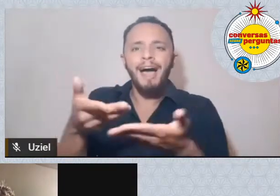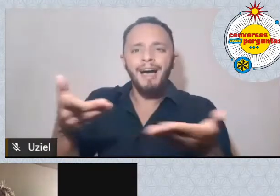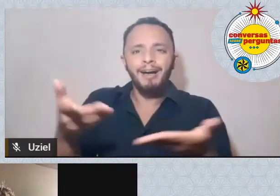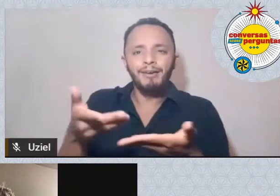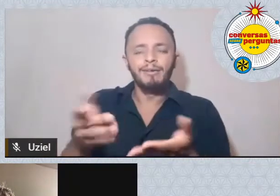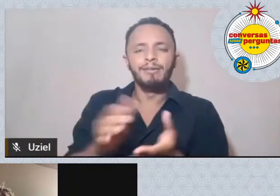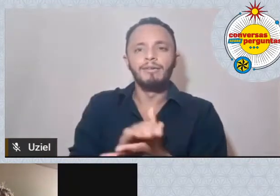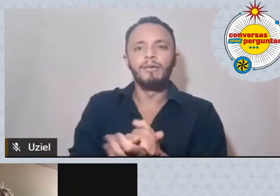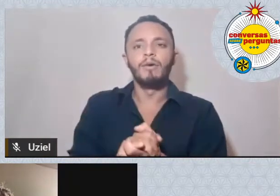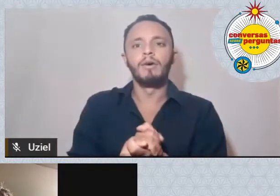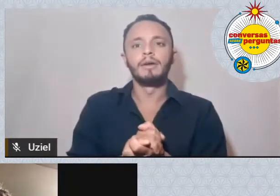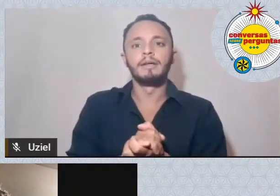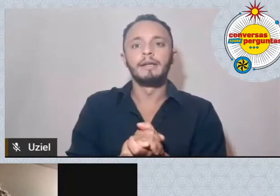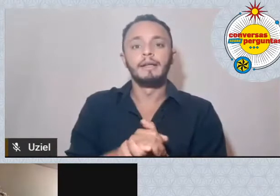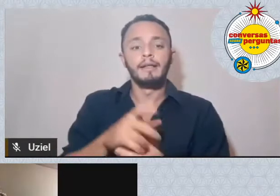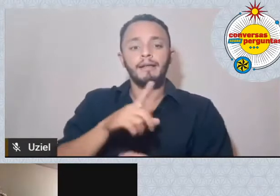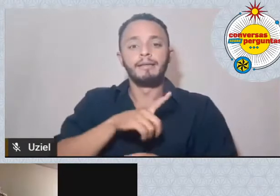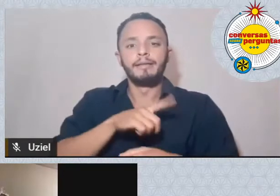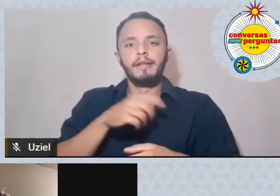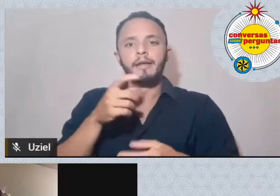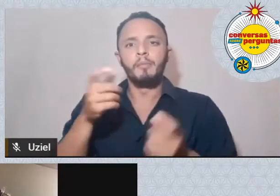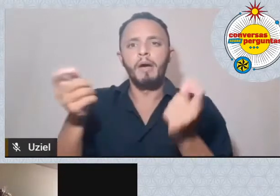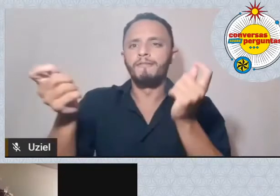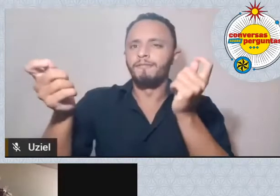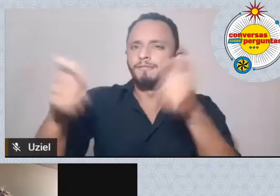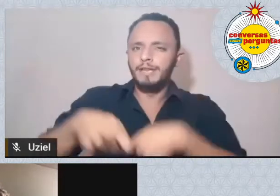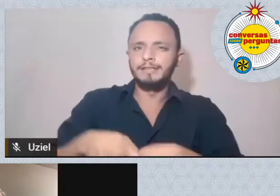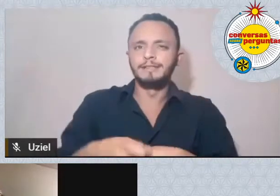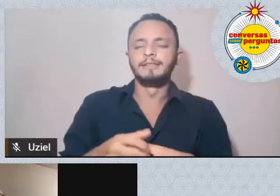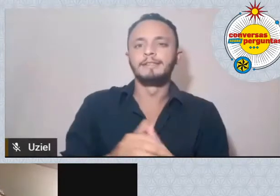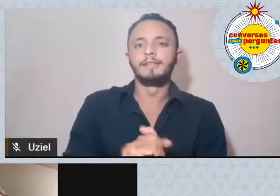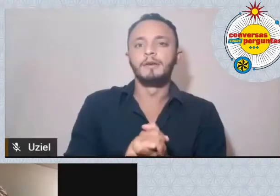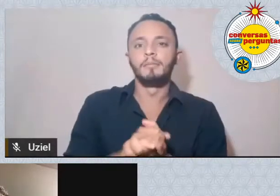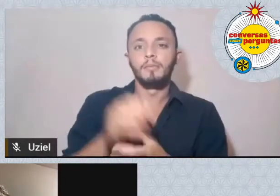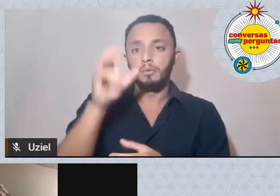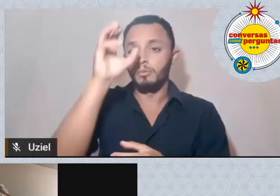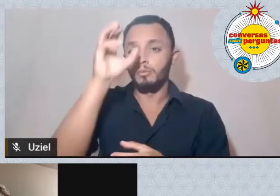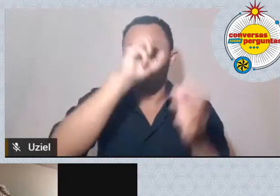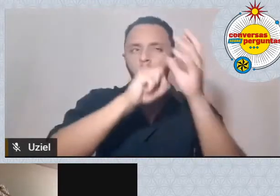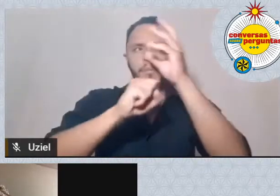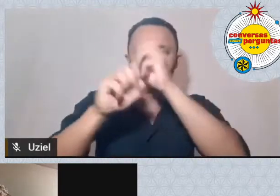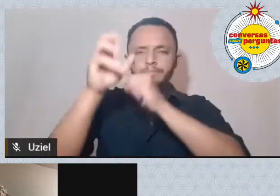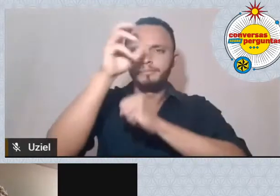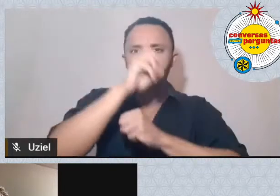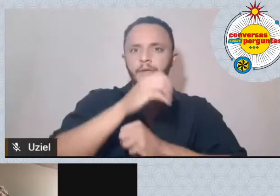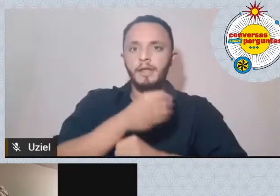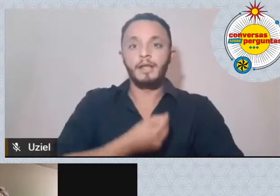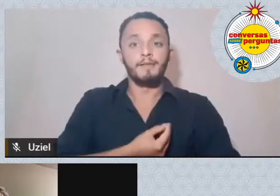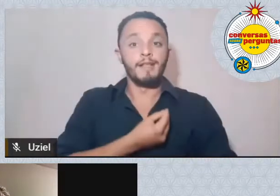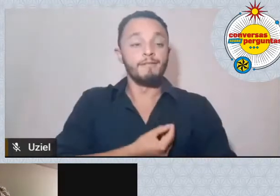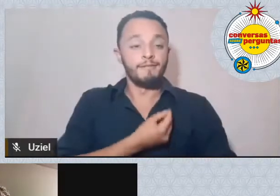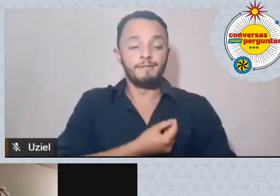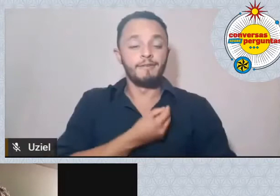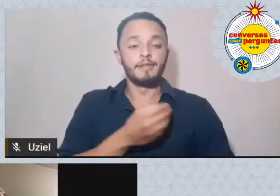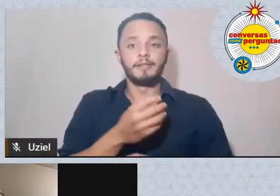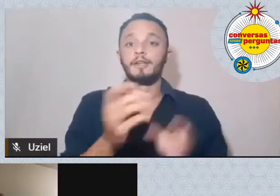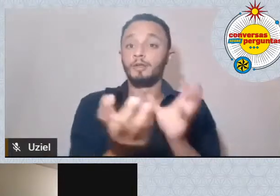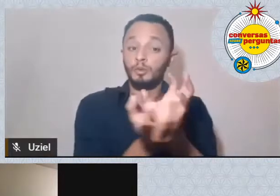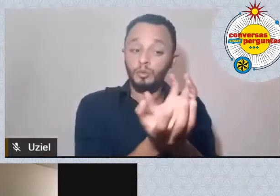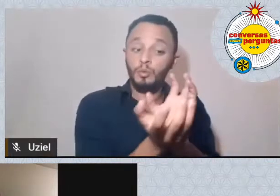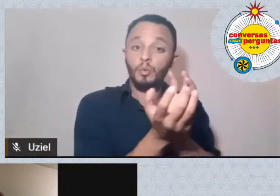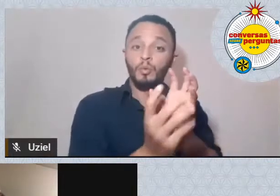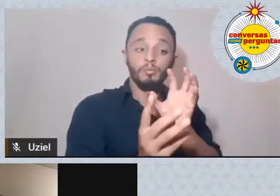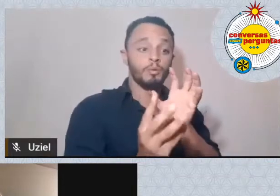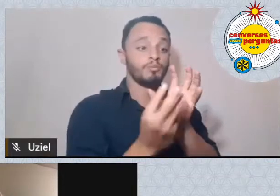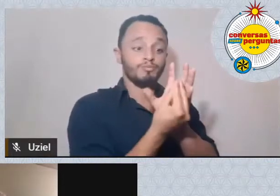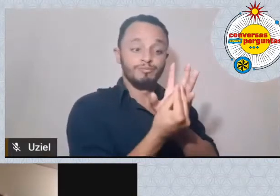facilitações digitais, por um amadurecimento institucional, né? A relação dos coletivos, e